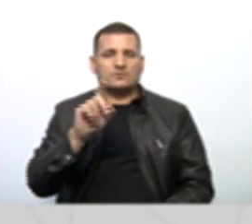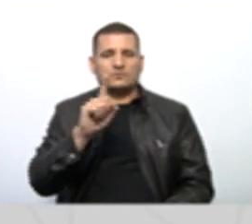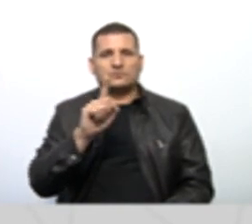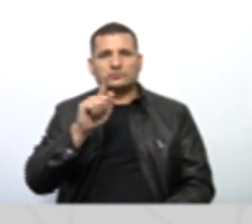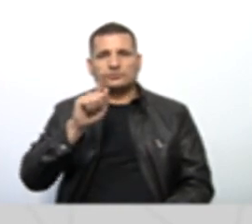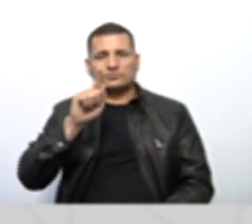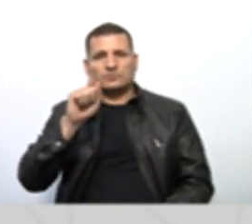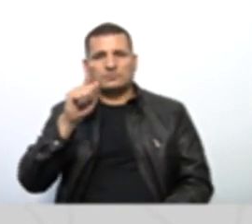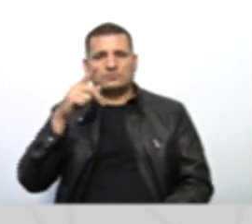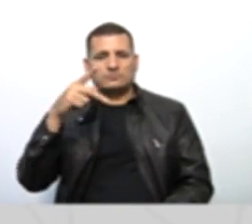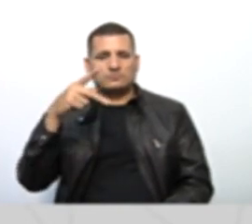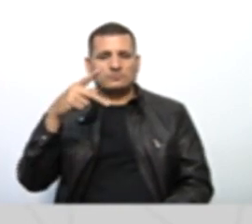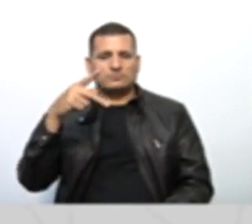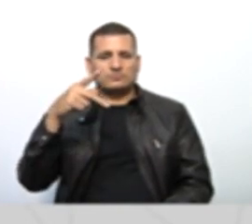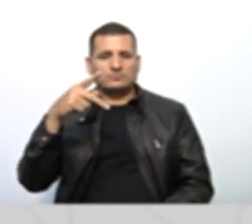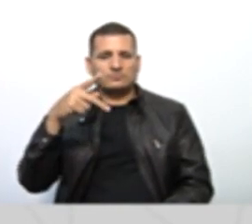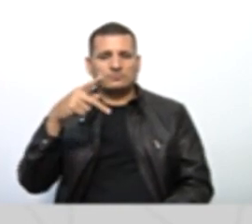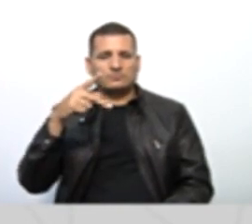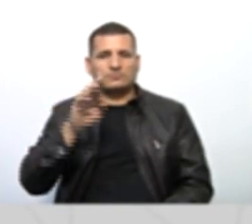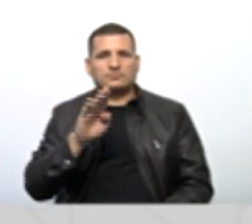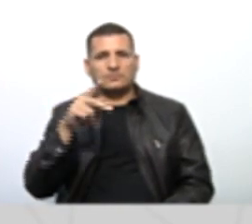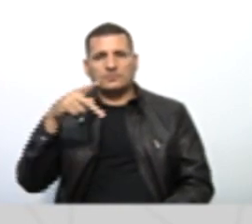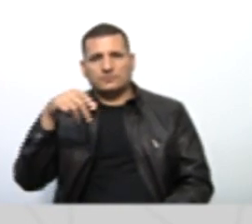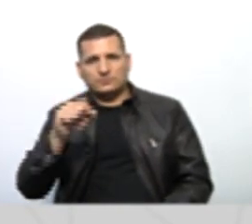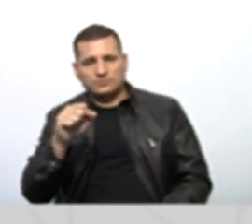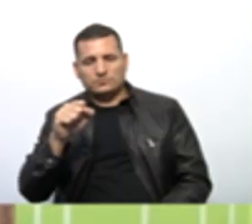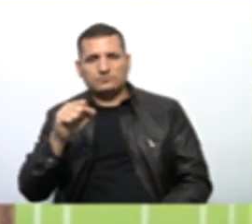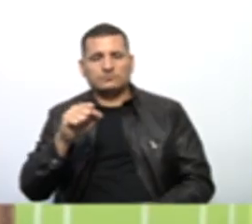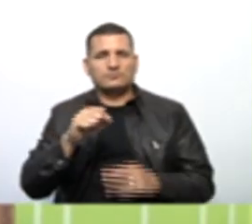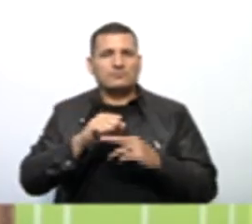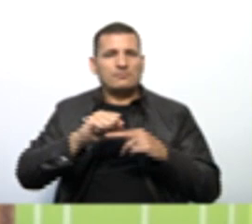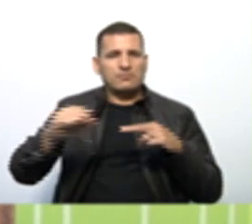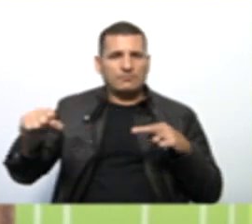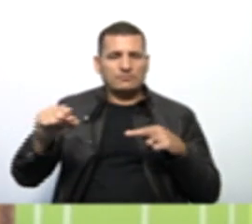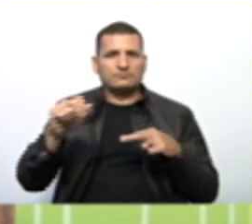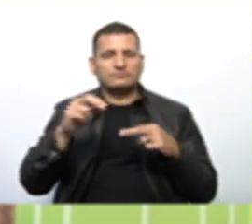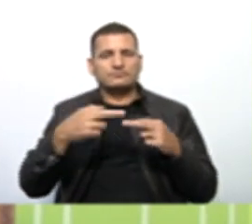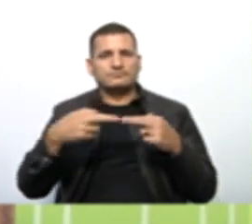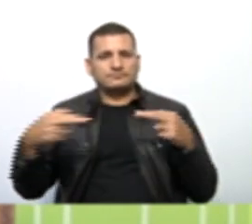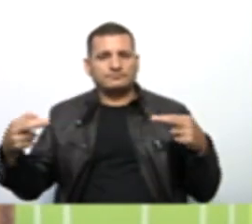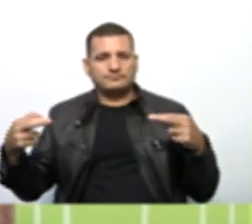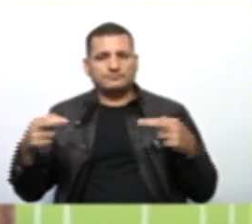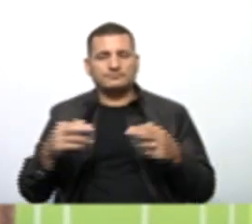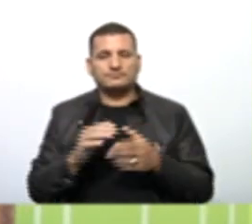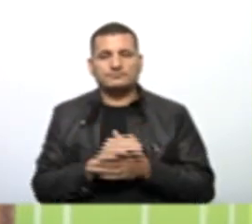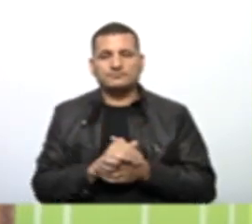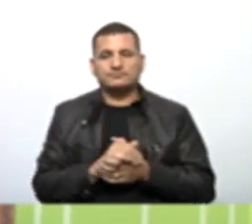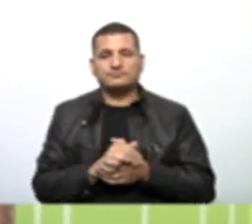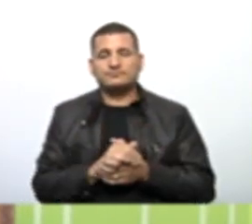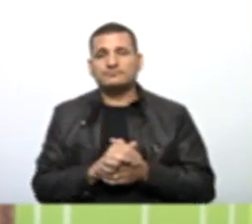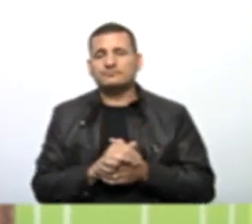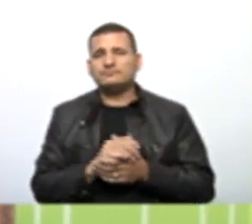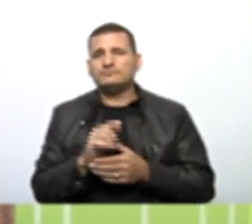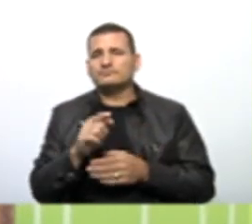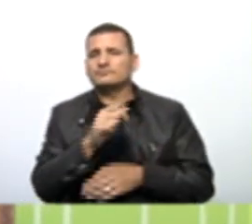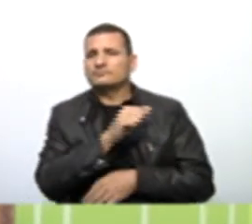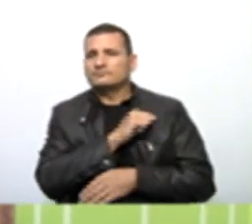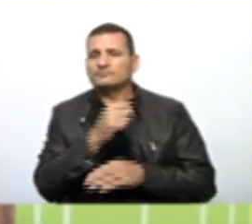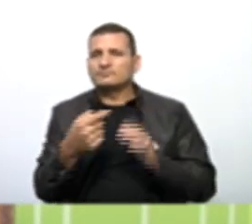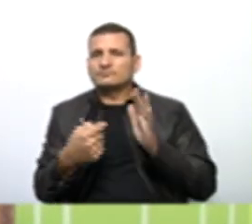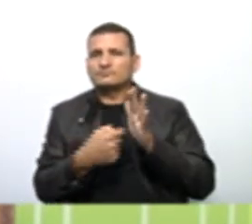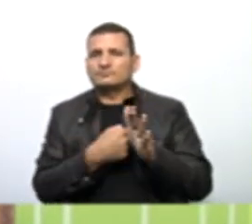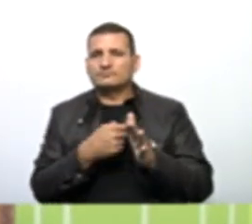por segundo chega aqui então pessoal à pergunta do do nosso aluno é josé e